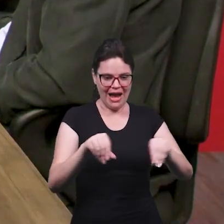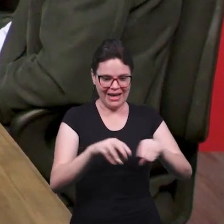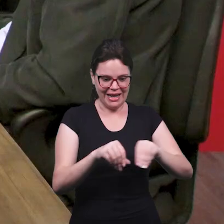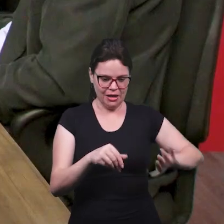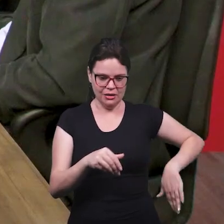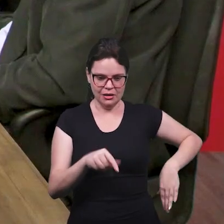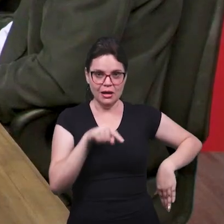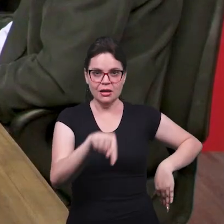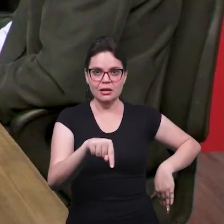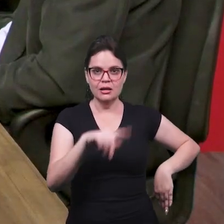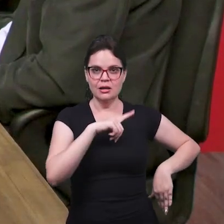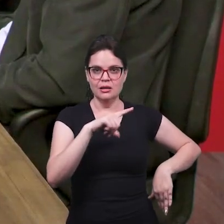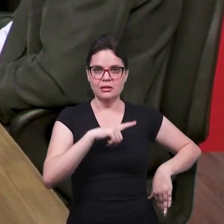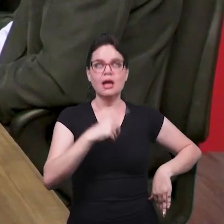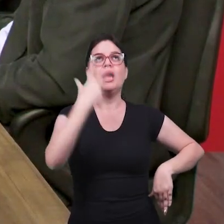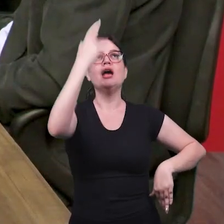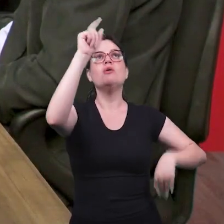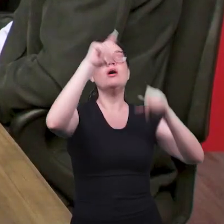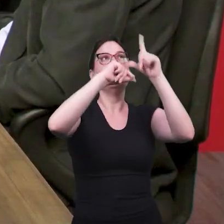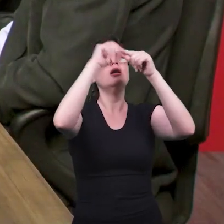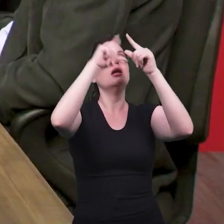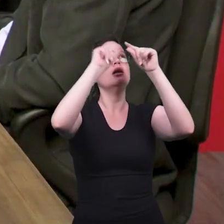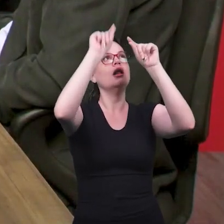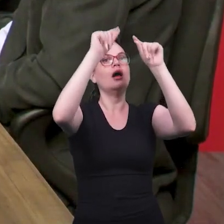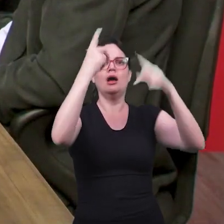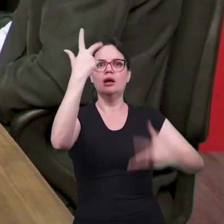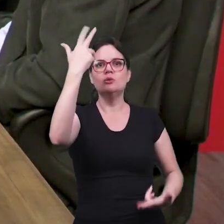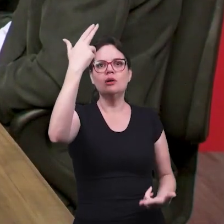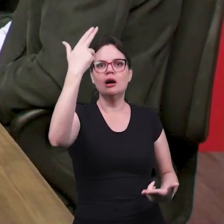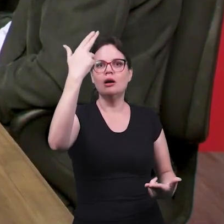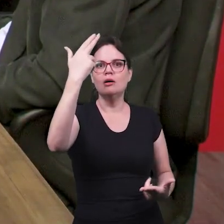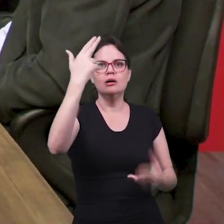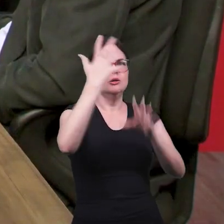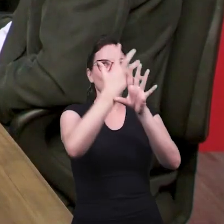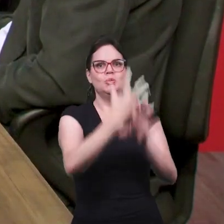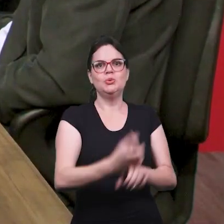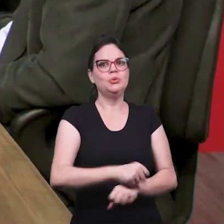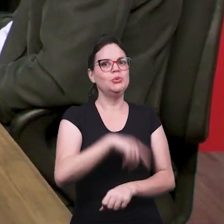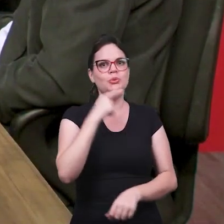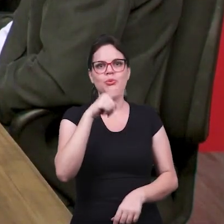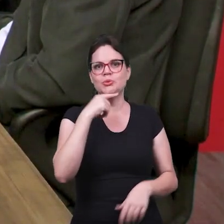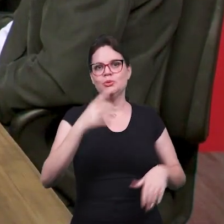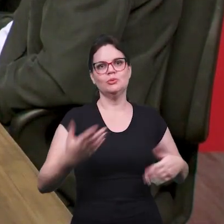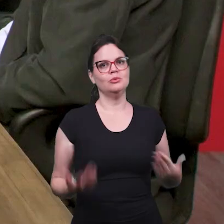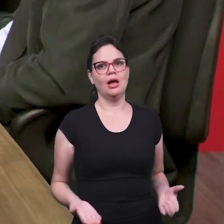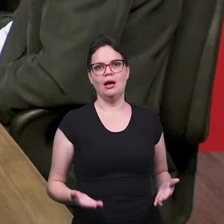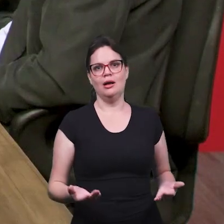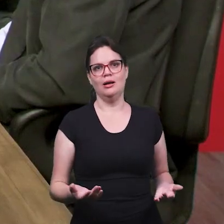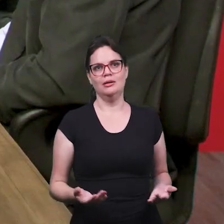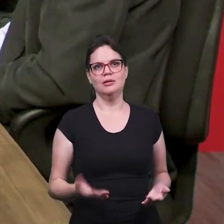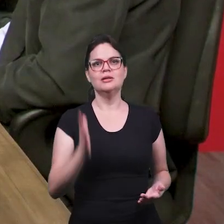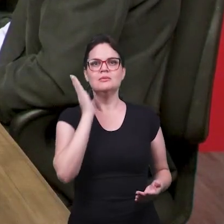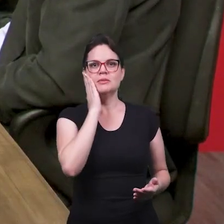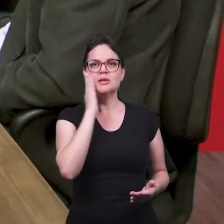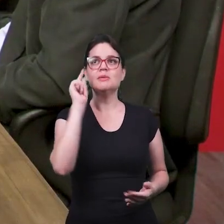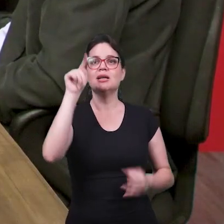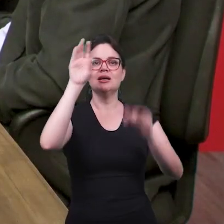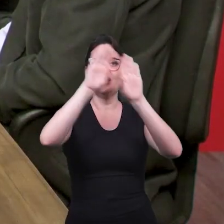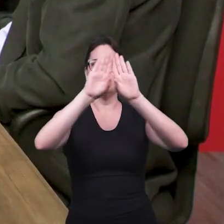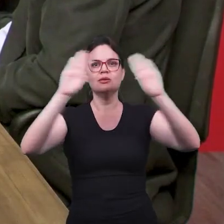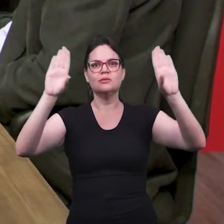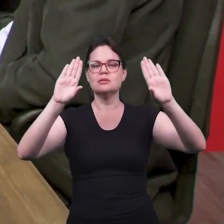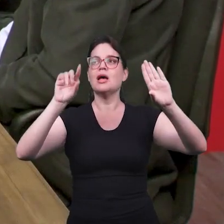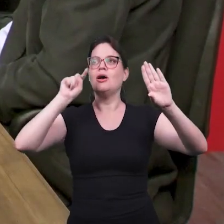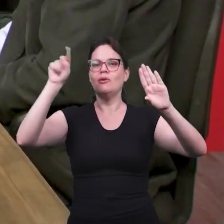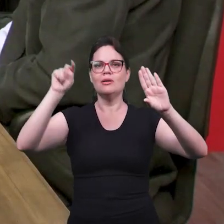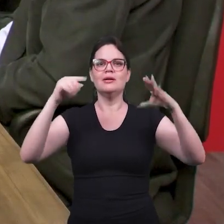também é o mesmo número de grãos de areias que tem aqui na terra, de todos os desertos, praias. Então, você vê que lá na eternidade se cumpre essa promessa